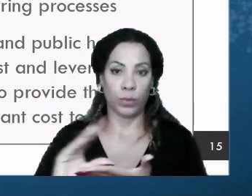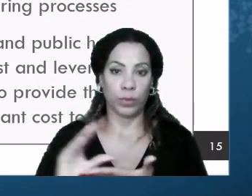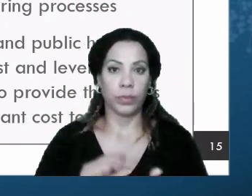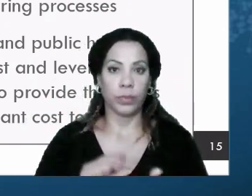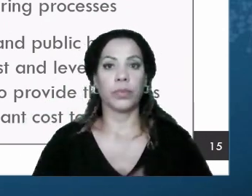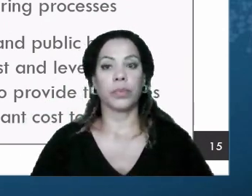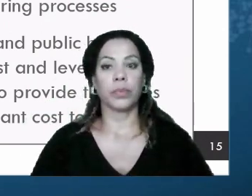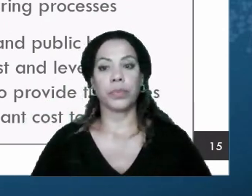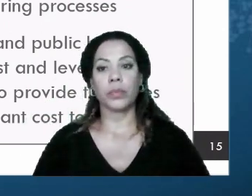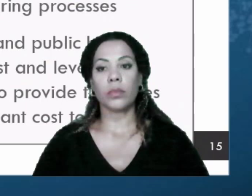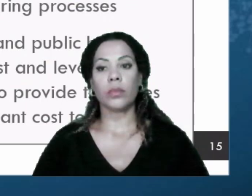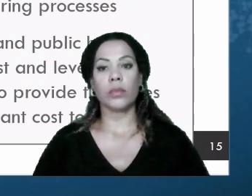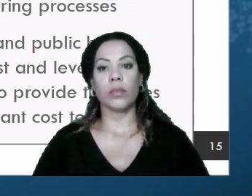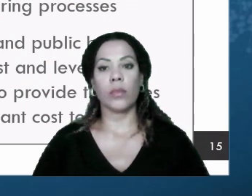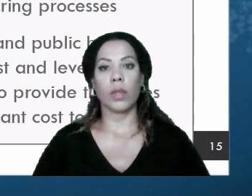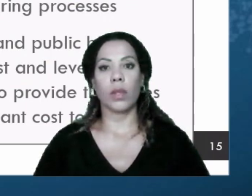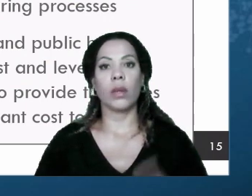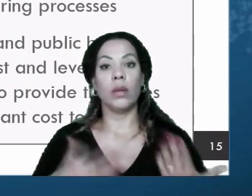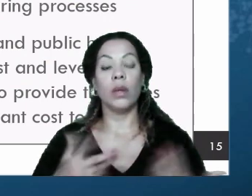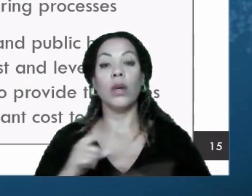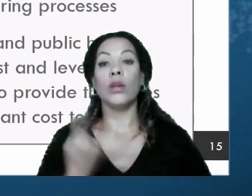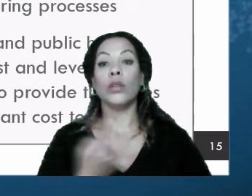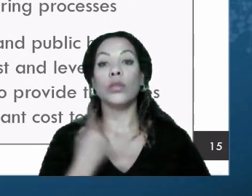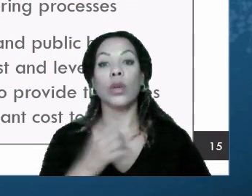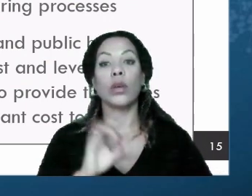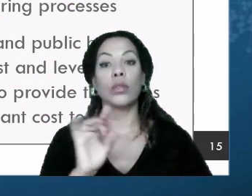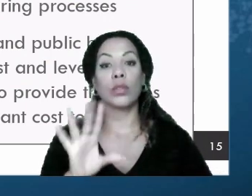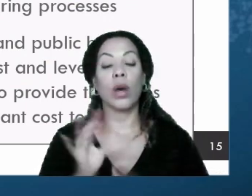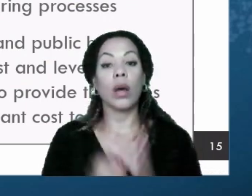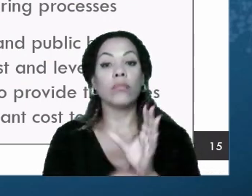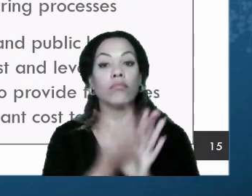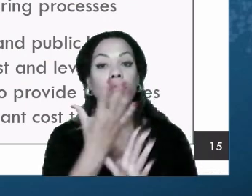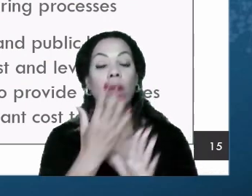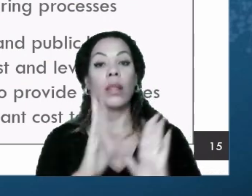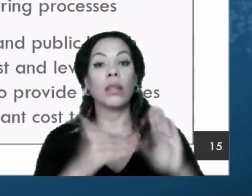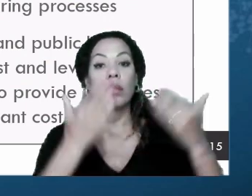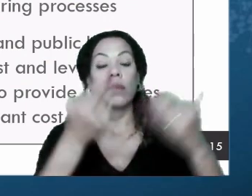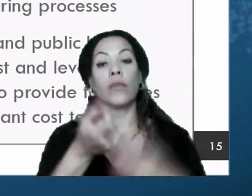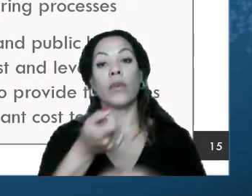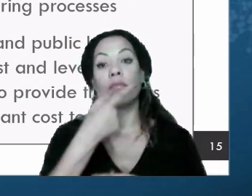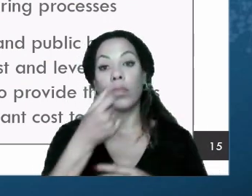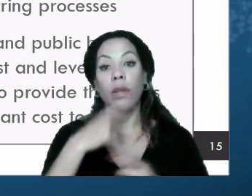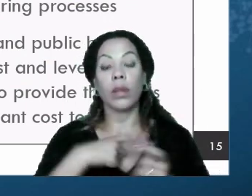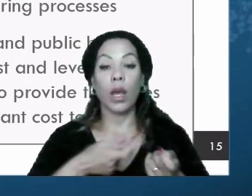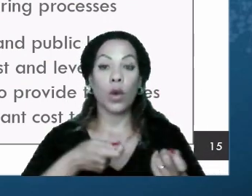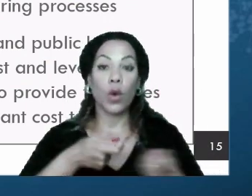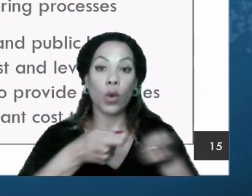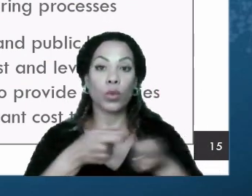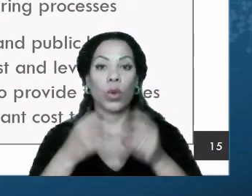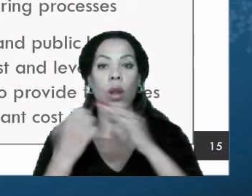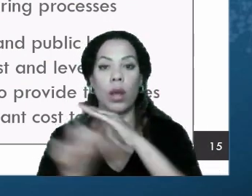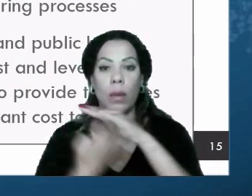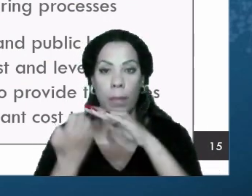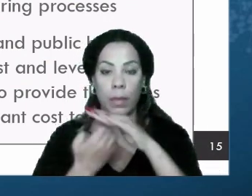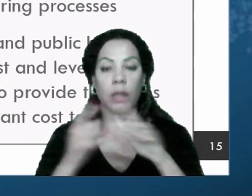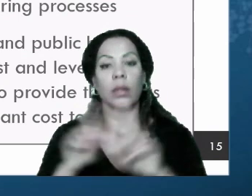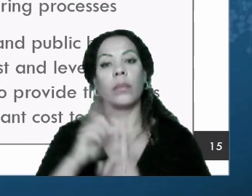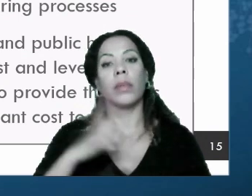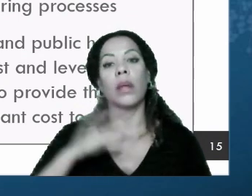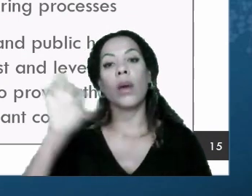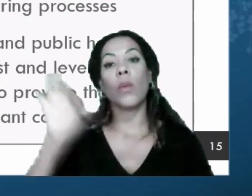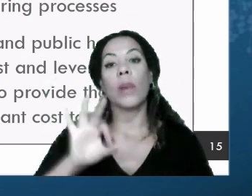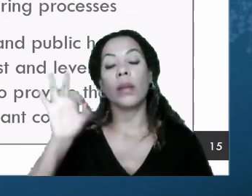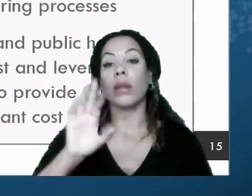E nós apenas desenvolvemos terapias que são controladas pela empresa e tem uma taxa de retorno